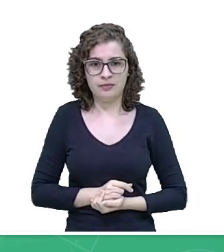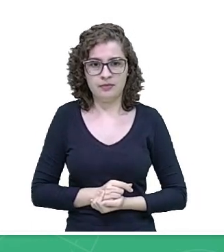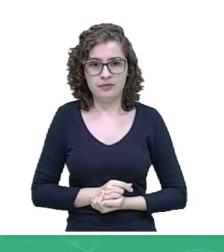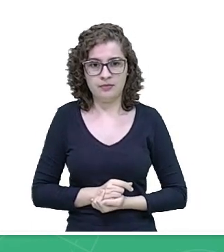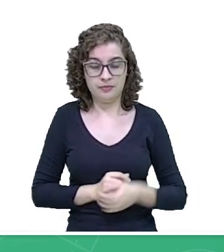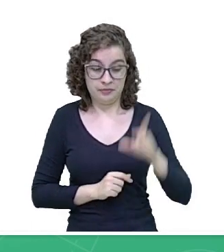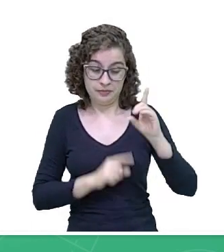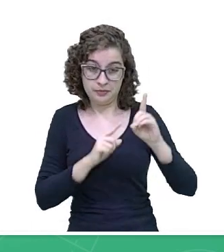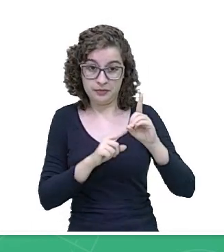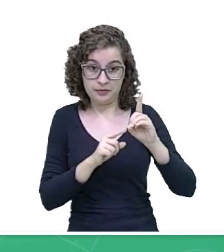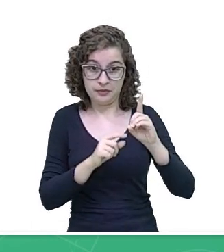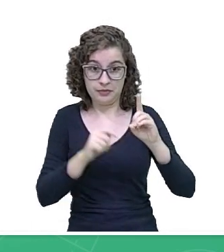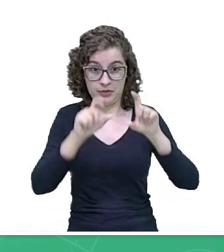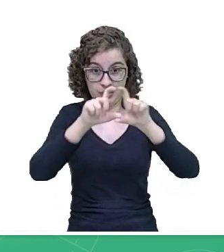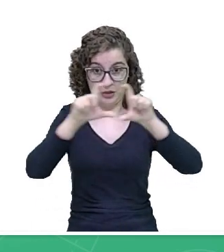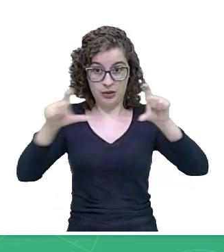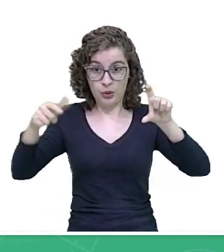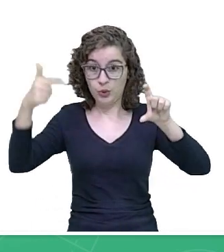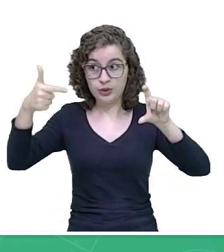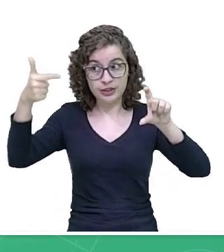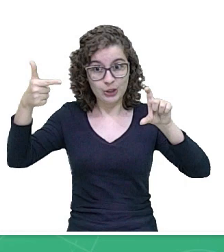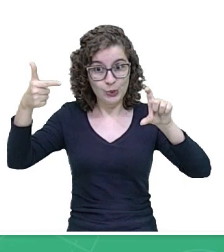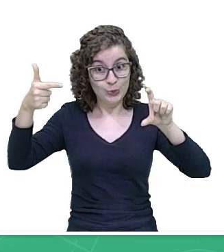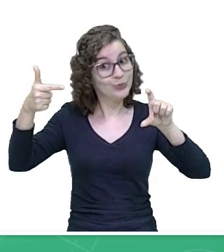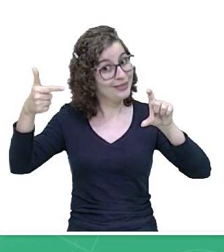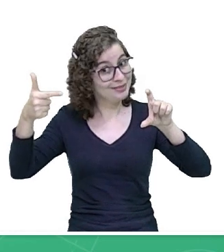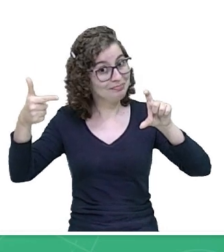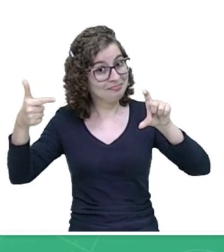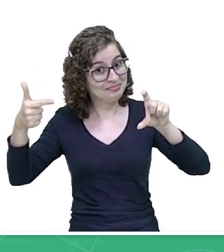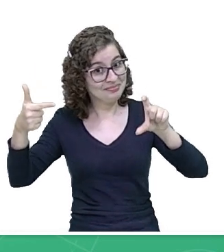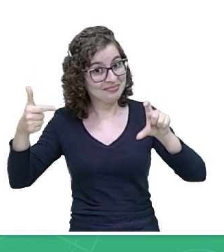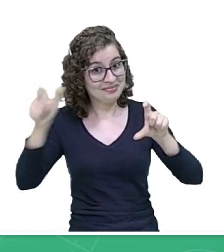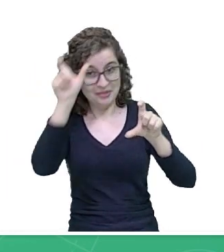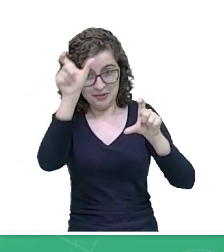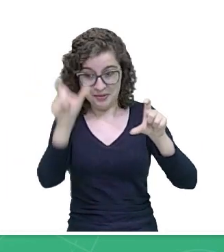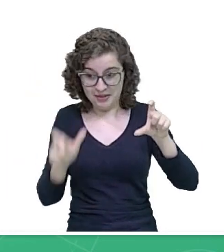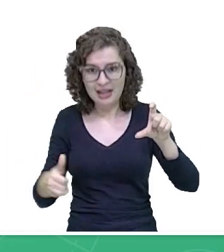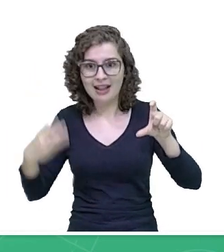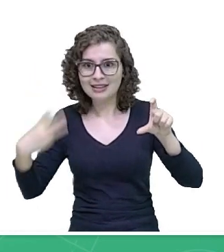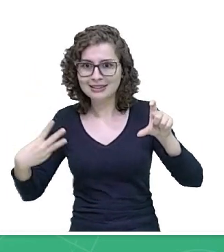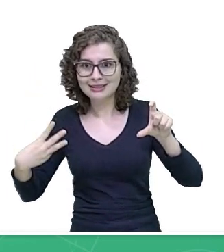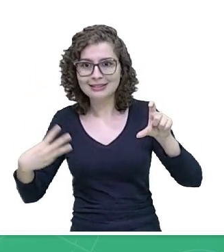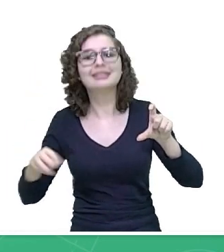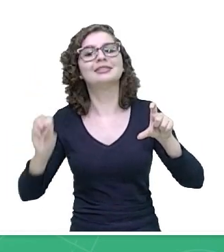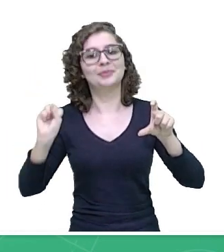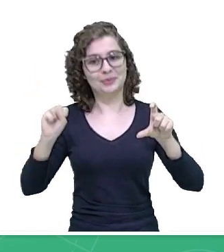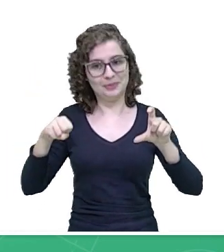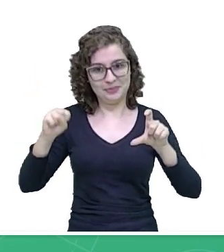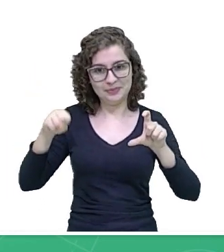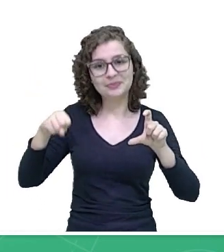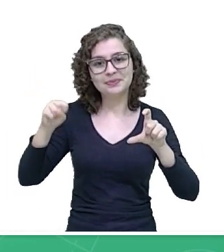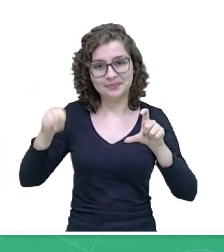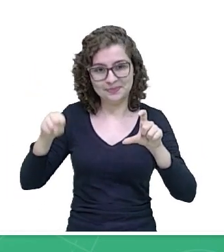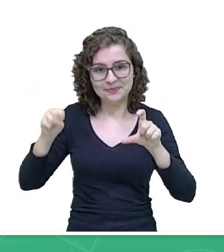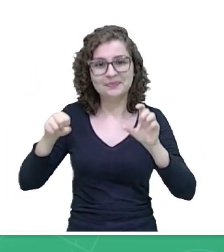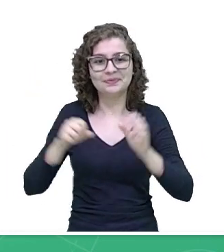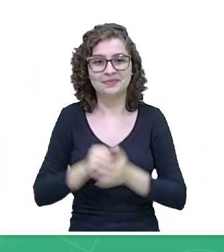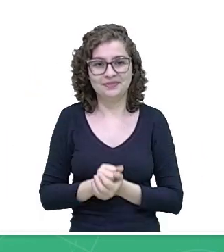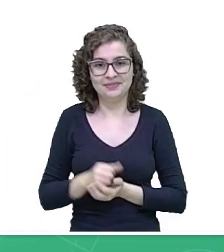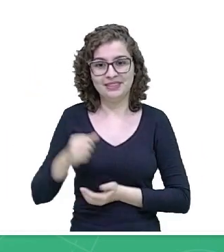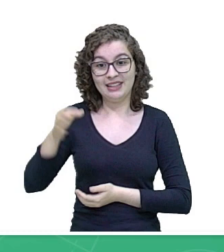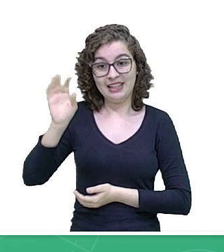D, segunda linha. Opa, tá aqui, segunda linha. E terceira coluna. Tá aqui, terceira coluna. Então, letra